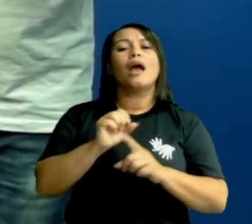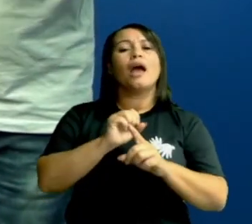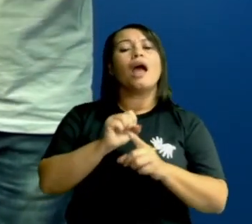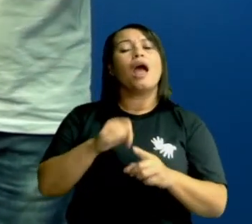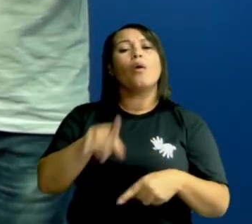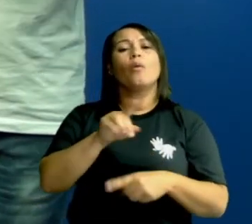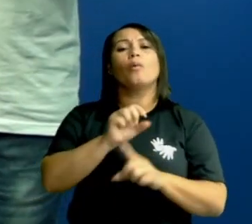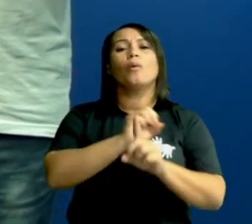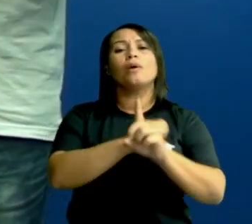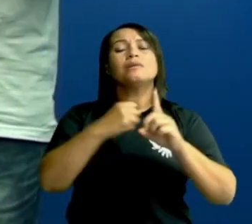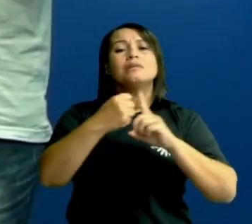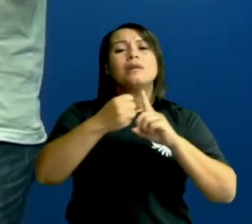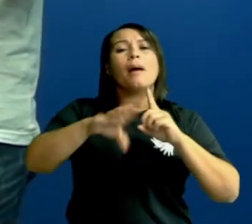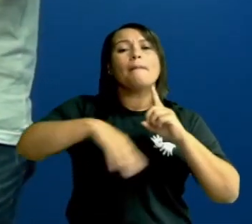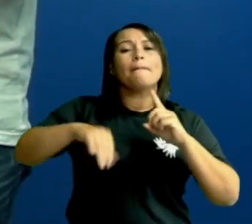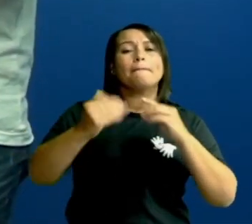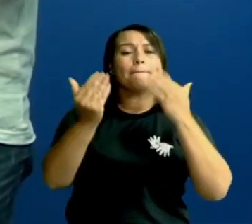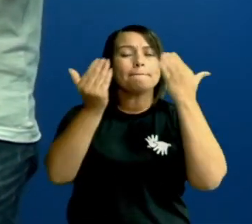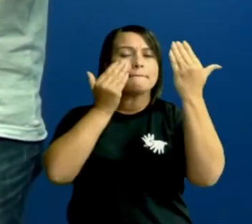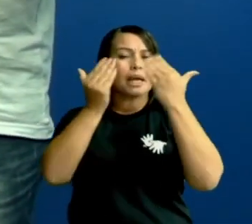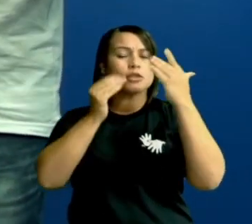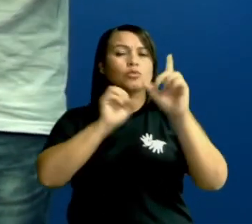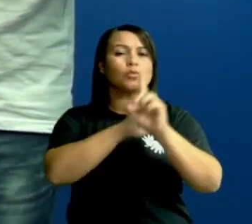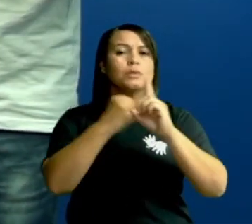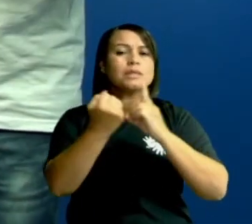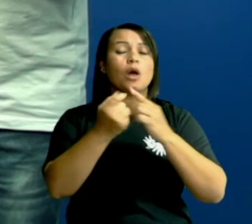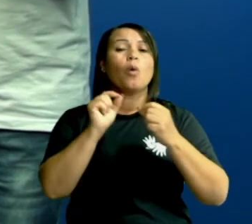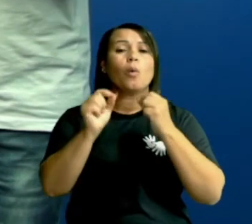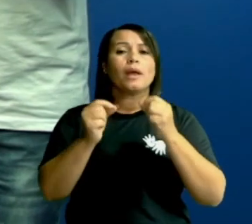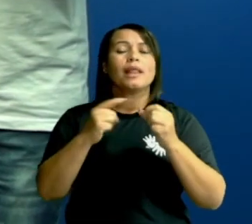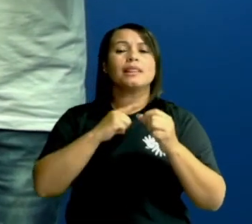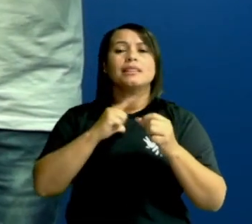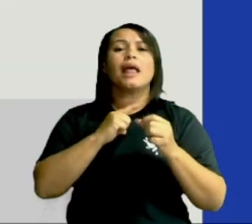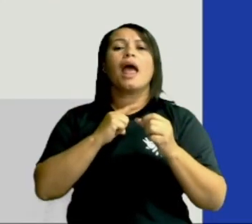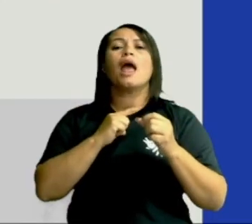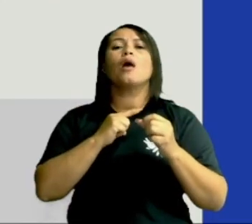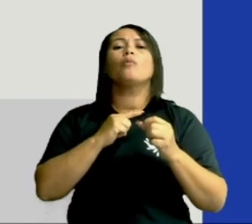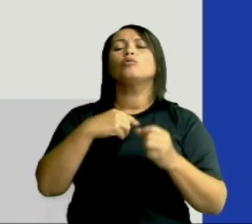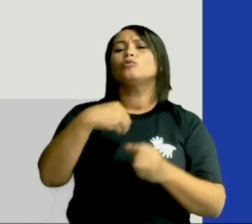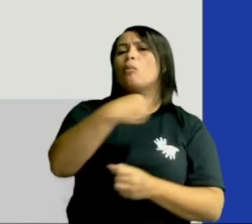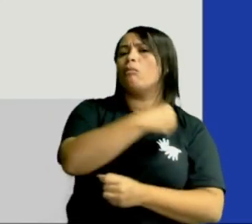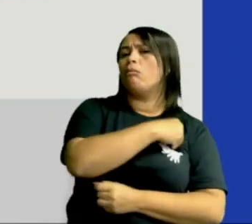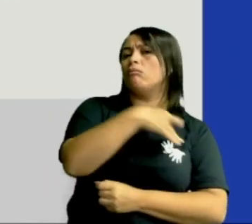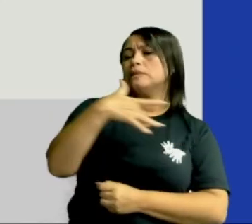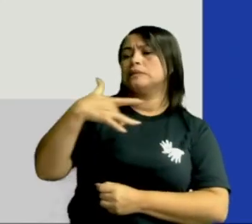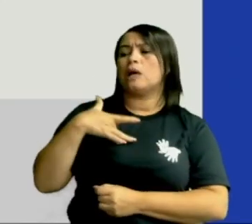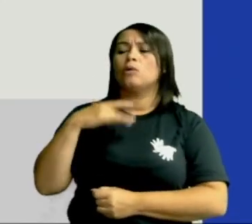os CAPs, pelo Sistema Único de Saúde, e também temos várias